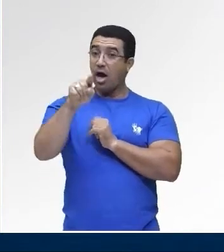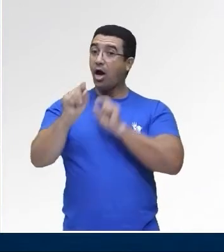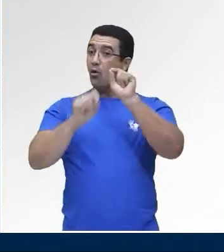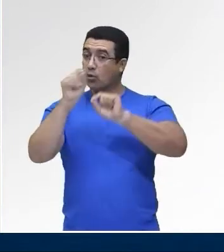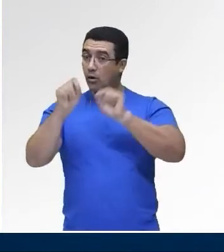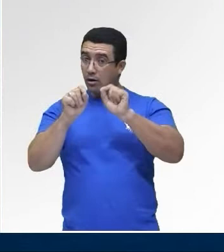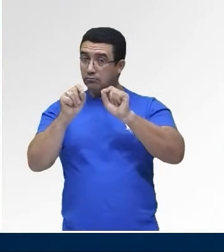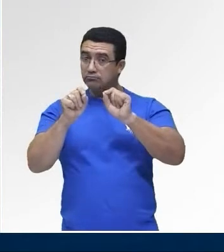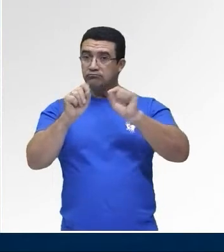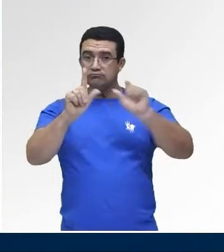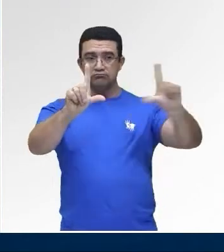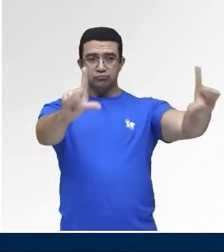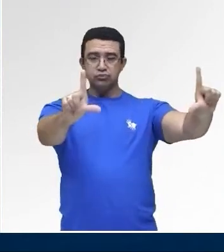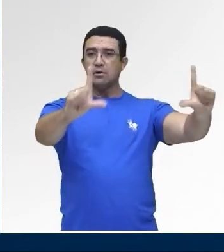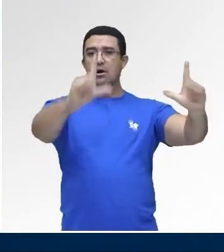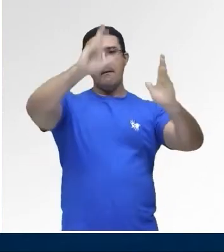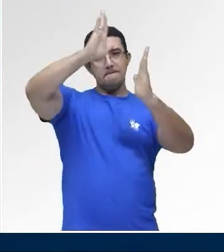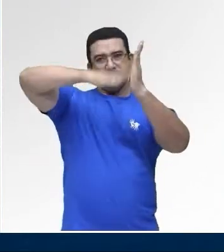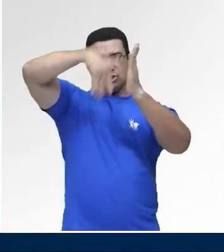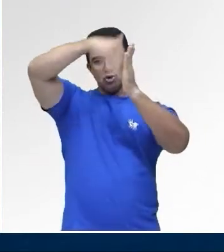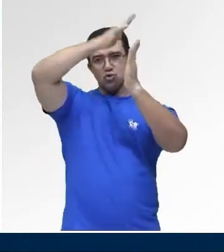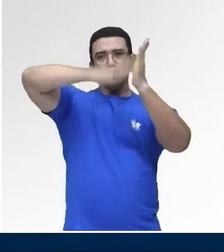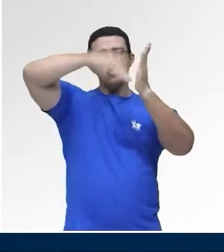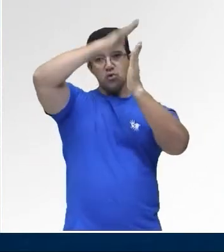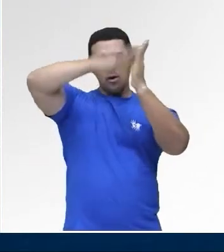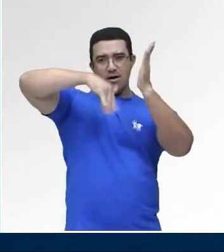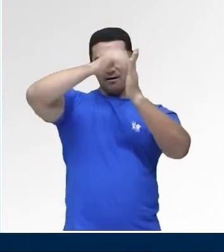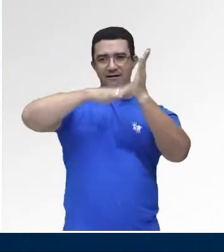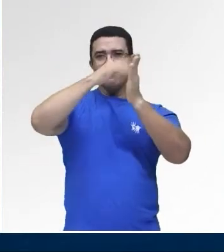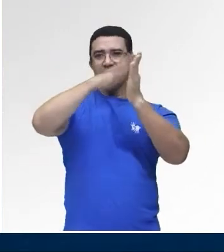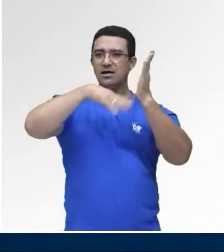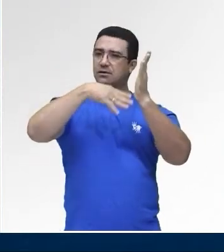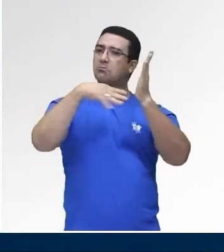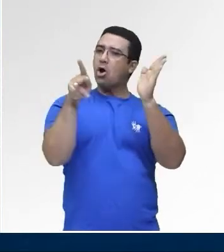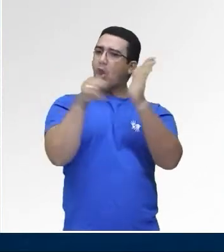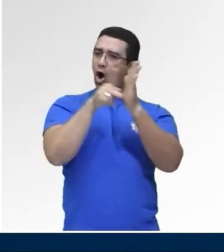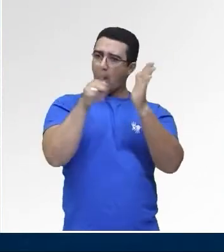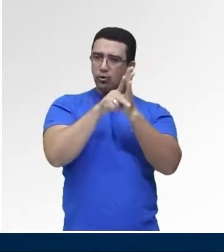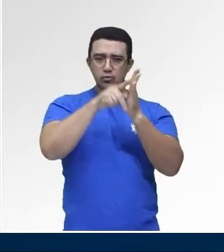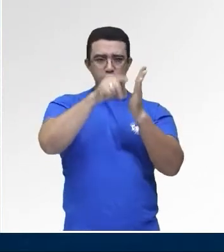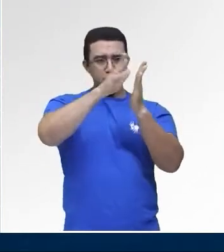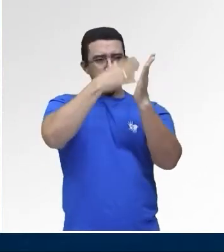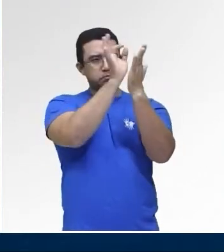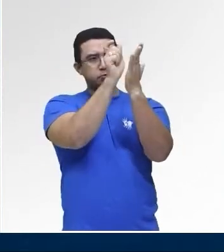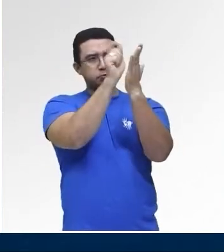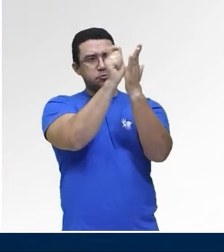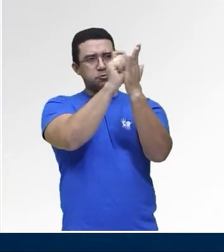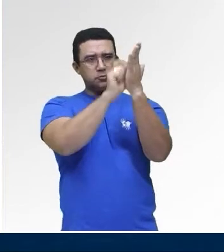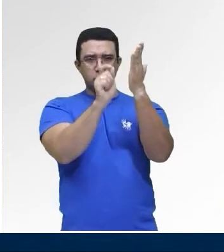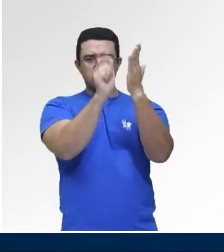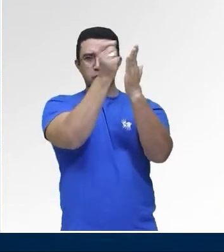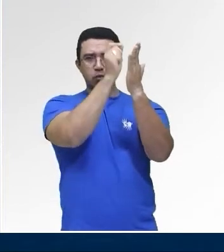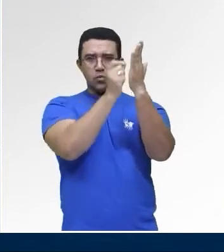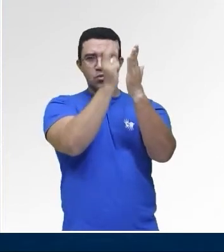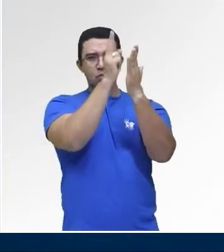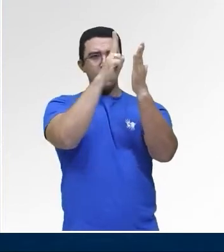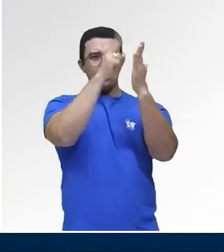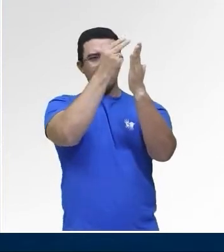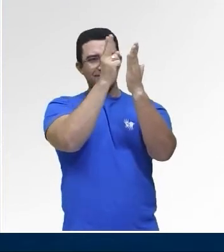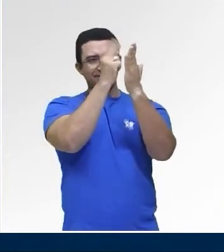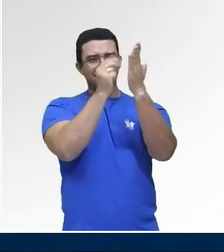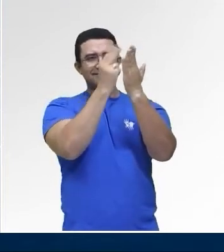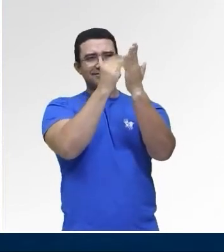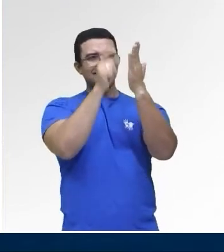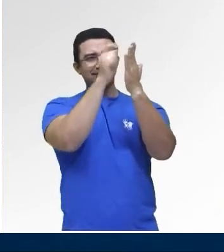obra constituída, feita com tinta e pincel, né? A habilidade